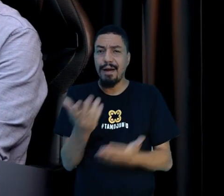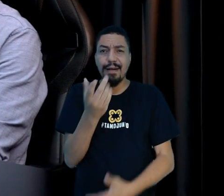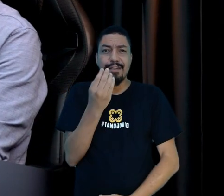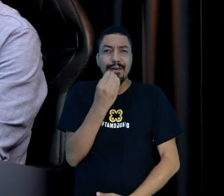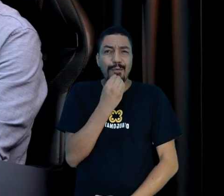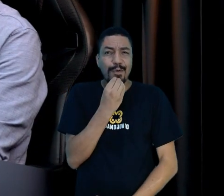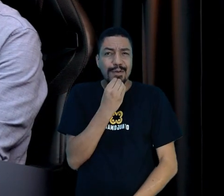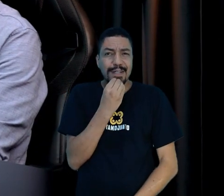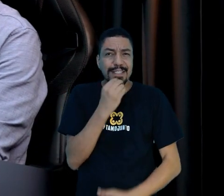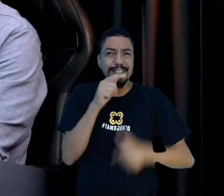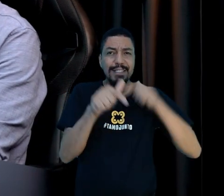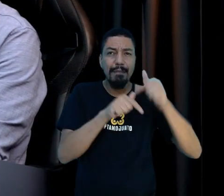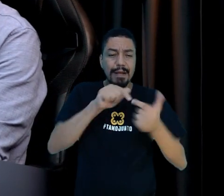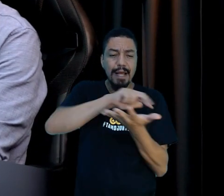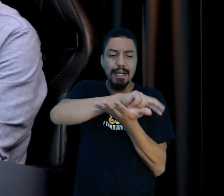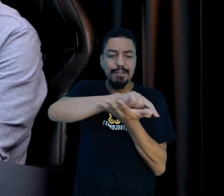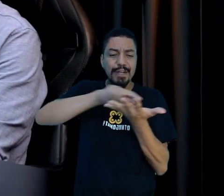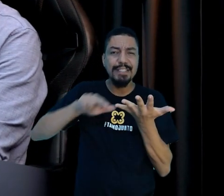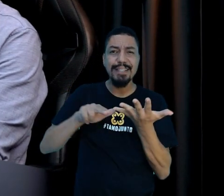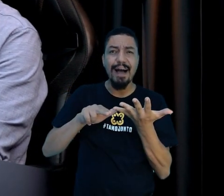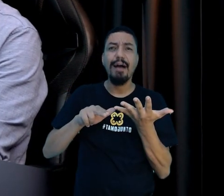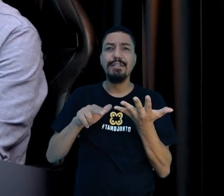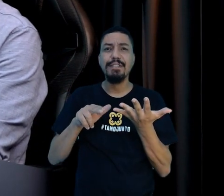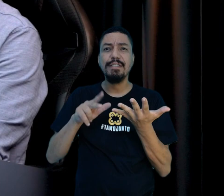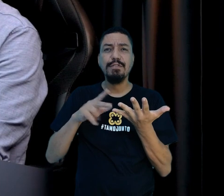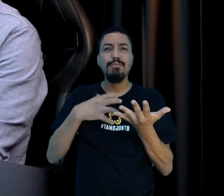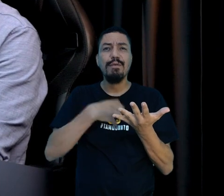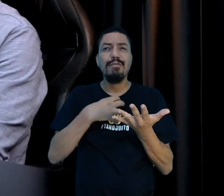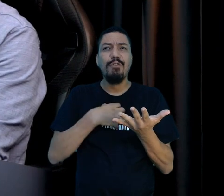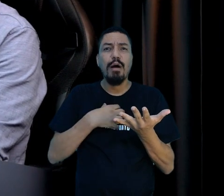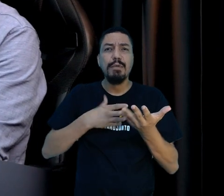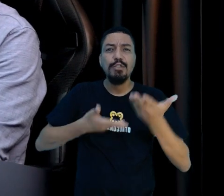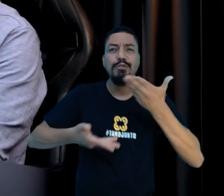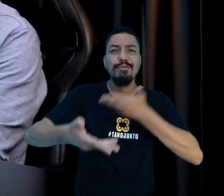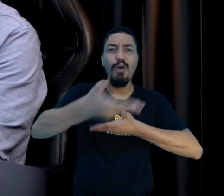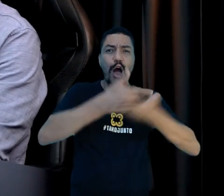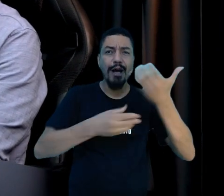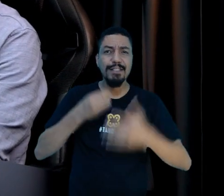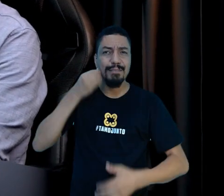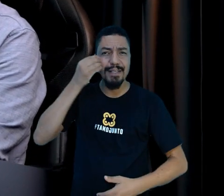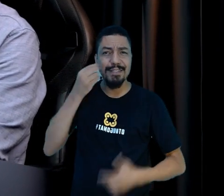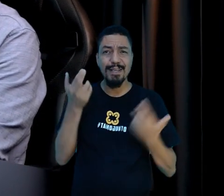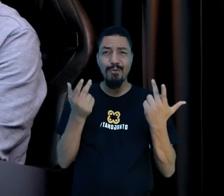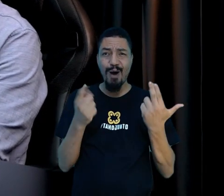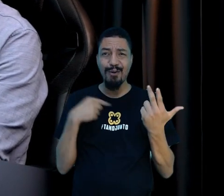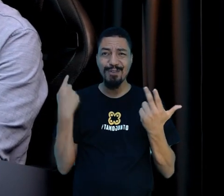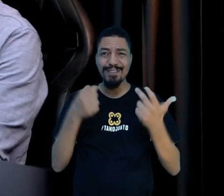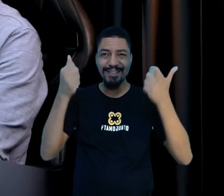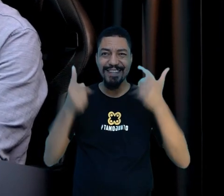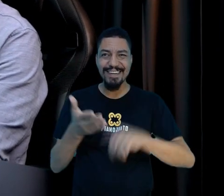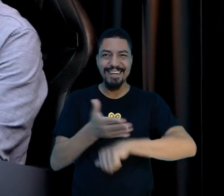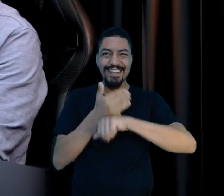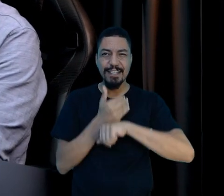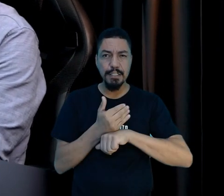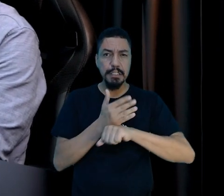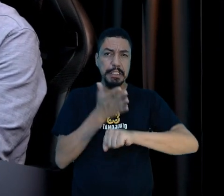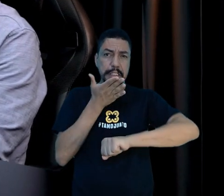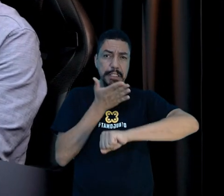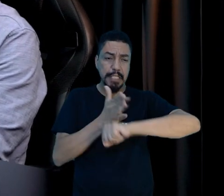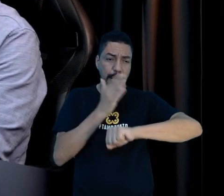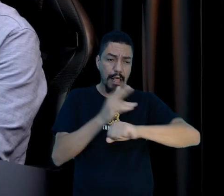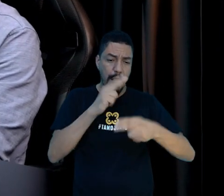oportunidade de trabalhar a diversidade numa forma de troca de experiência mesmo, assim, né? Como a gente estava falando antes de, por exemplo, a gente